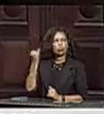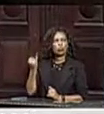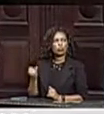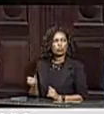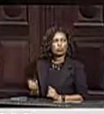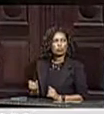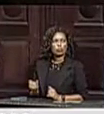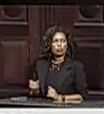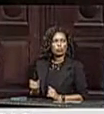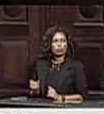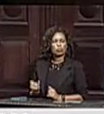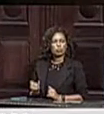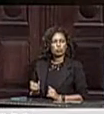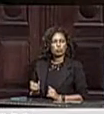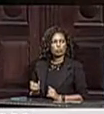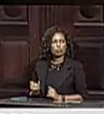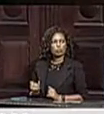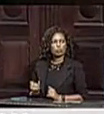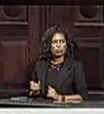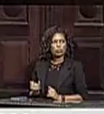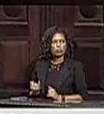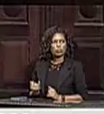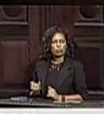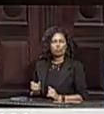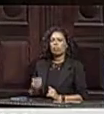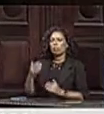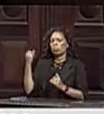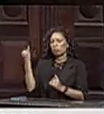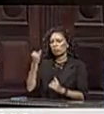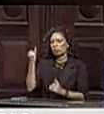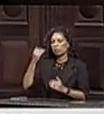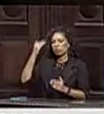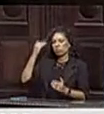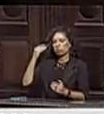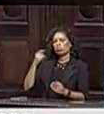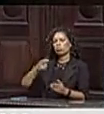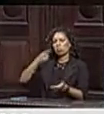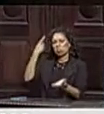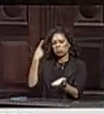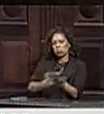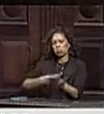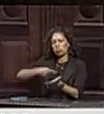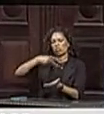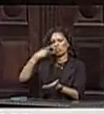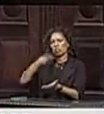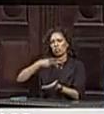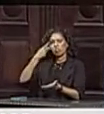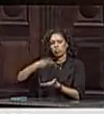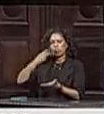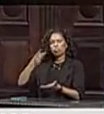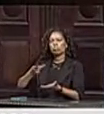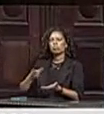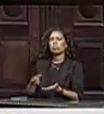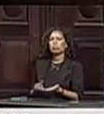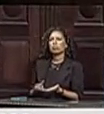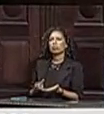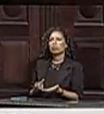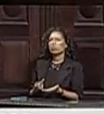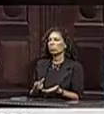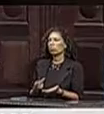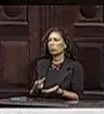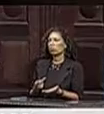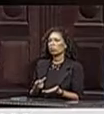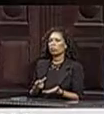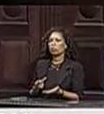mas é preciso acentuar que, não obstante,